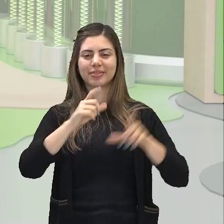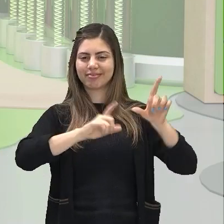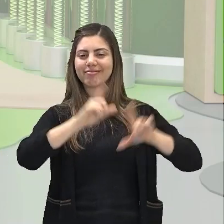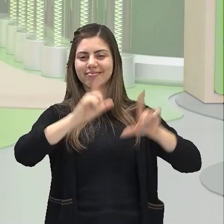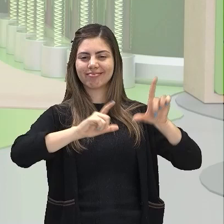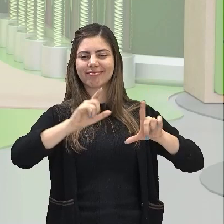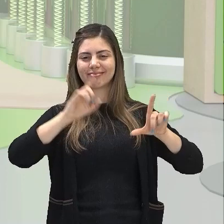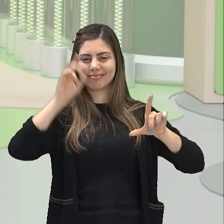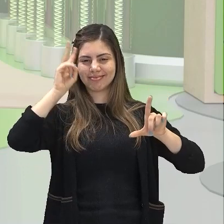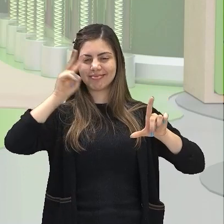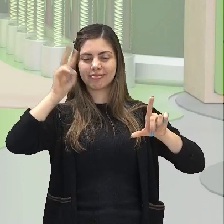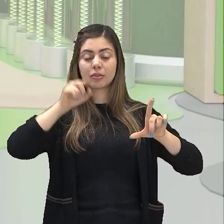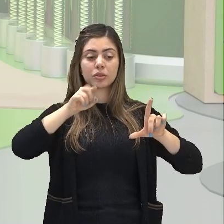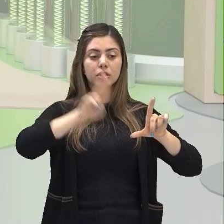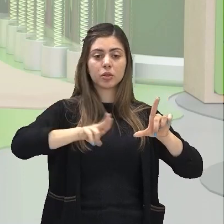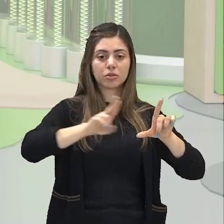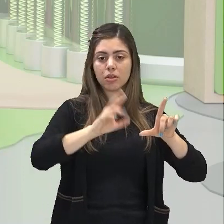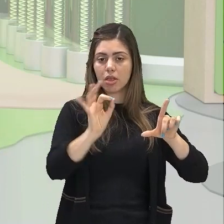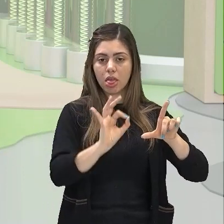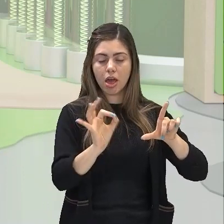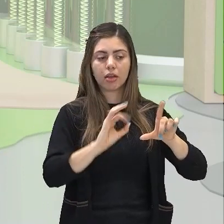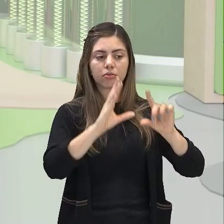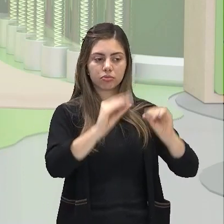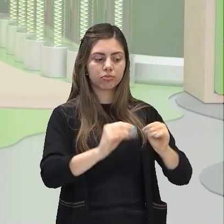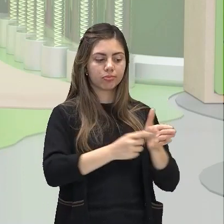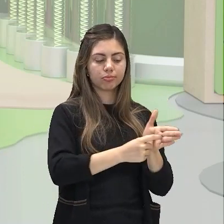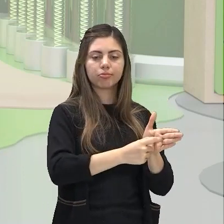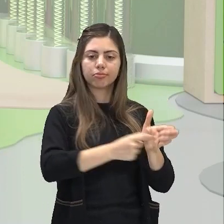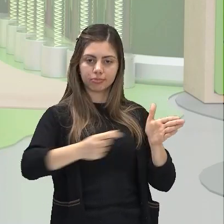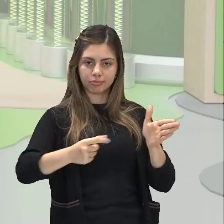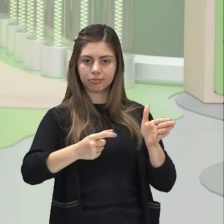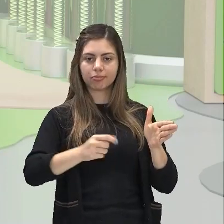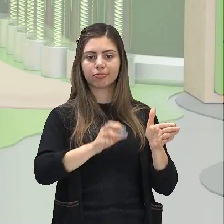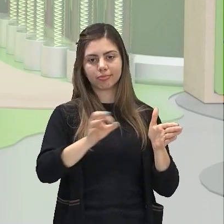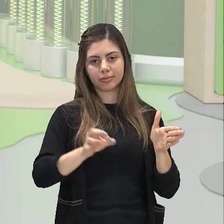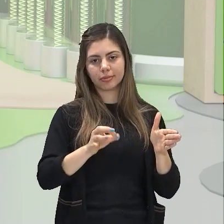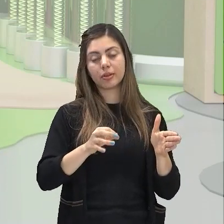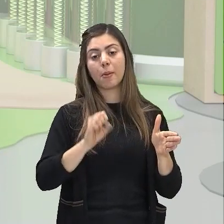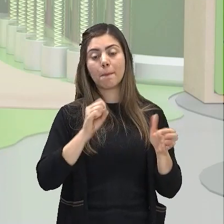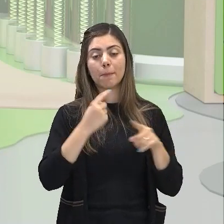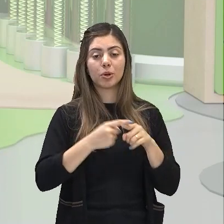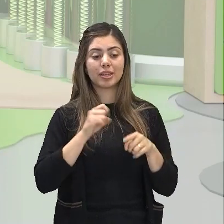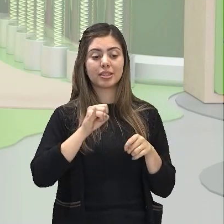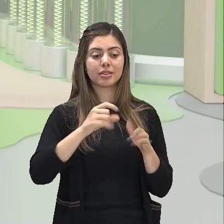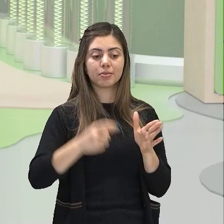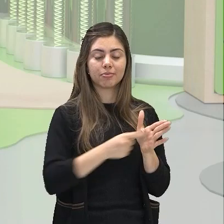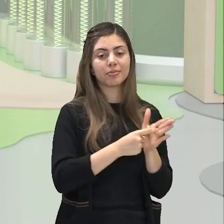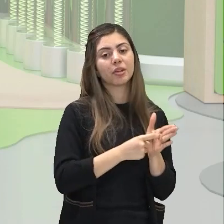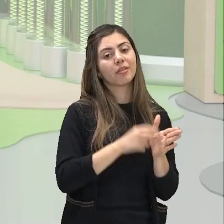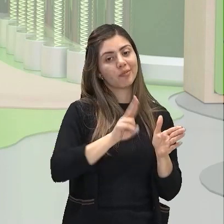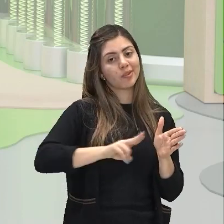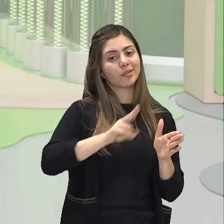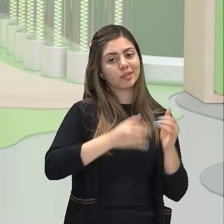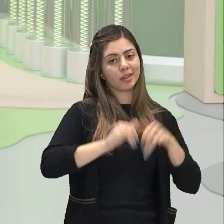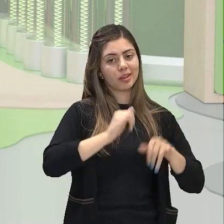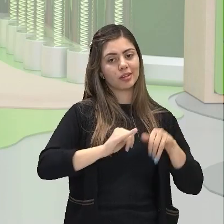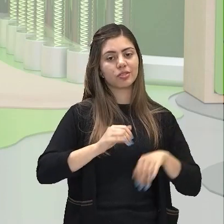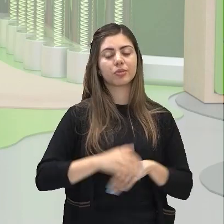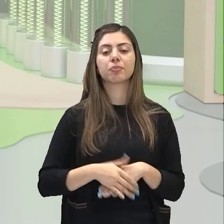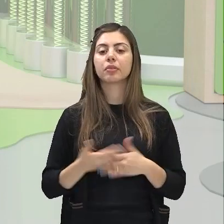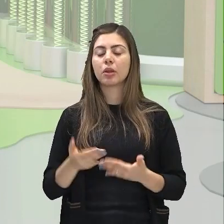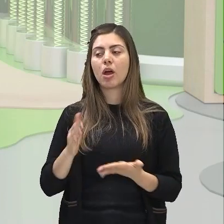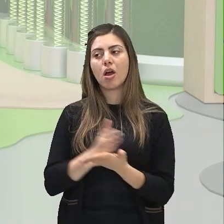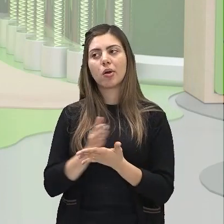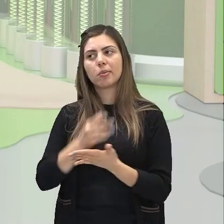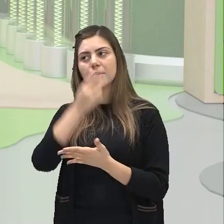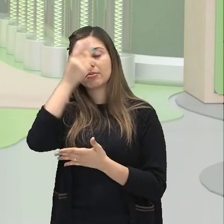não está usando, você pode desligar, por exemplo, para não ficar naquele modo stand-by que mesmo assim está consumindo energia. E muitas pessoas têm o costume